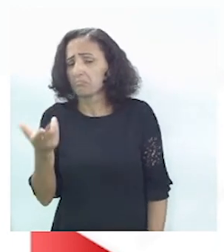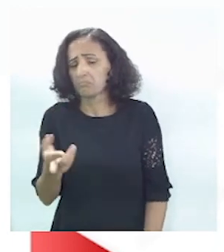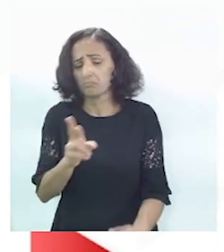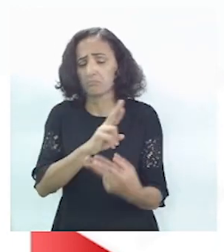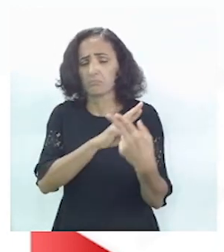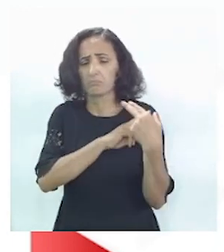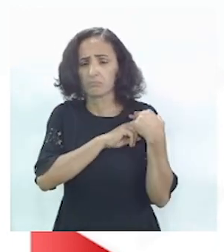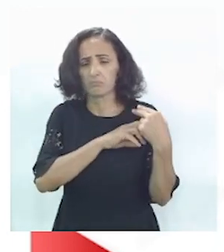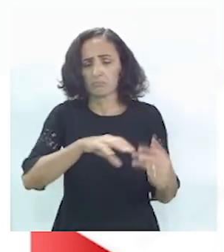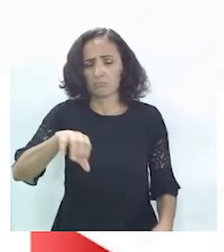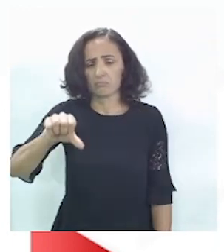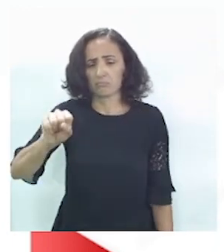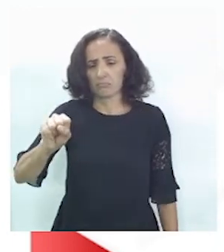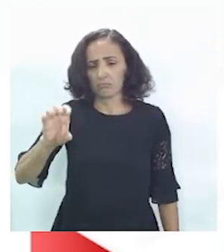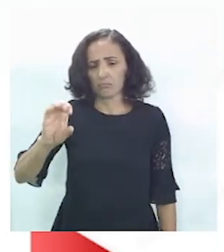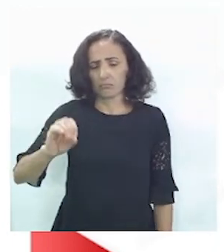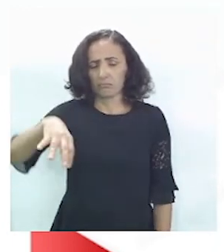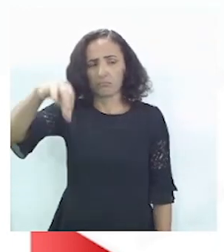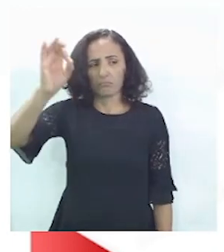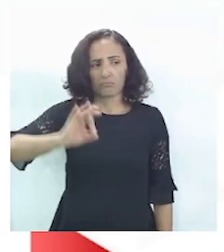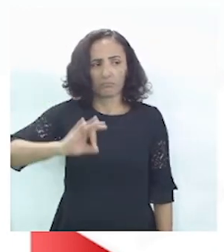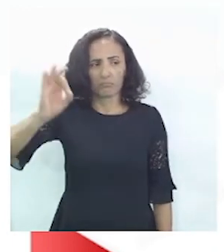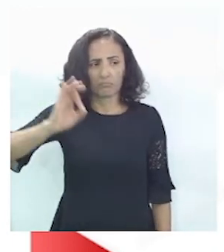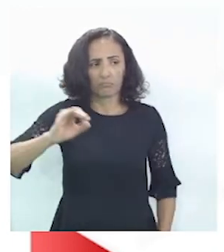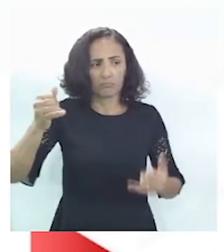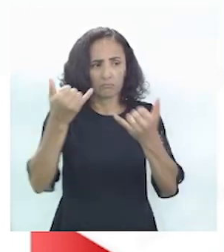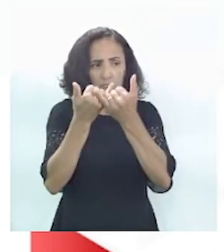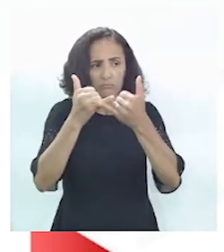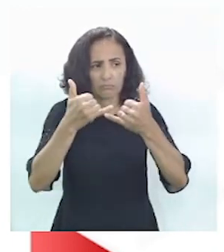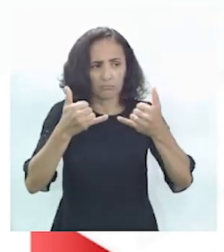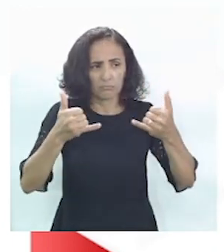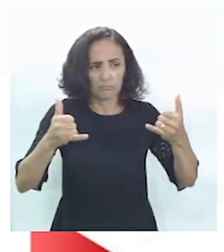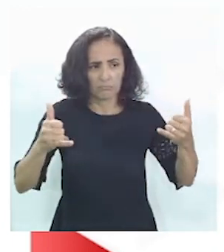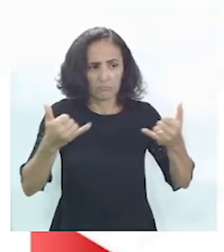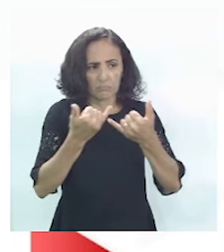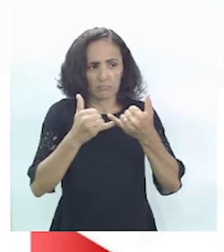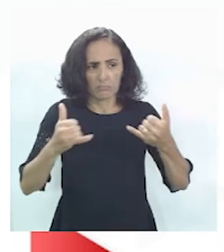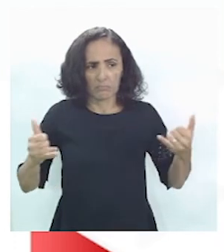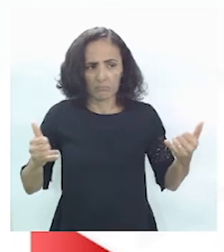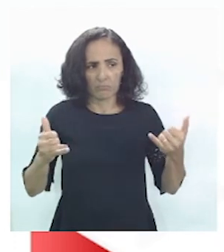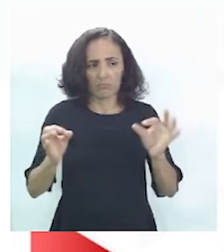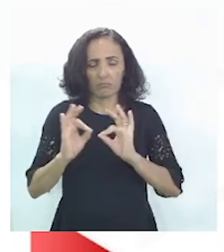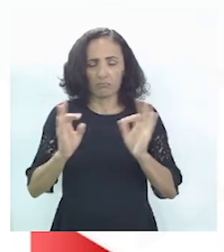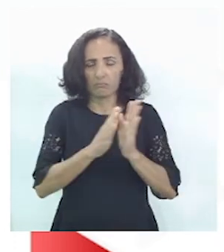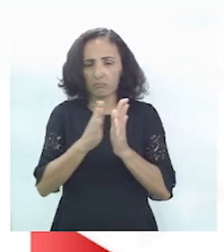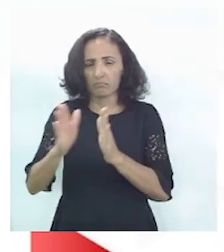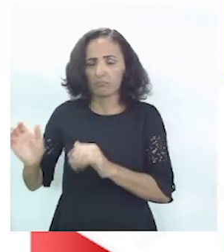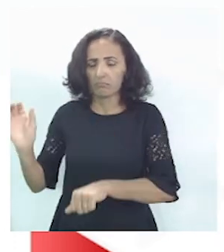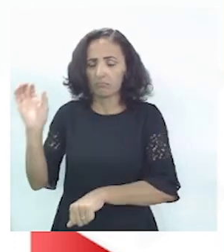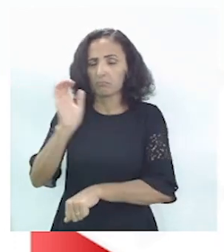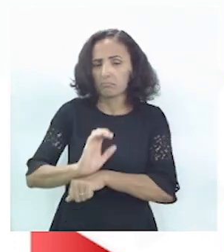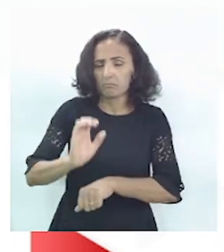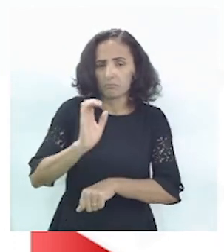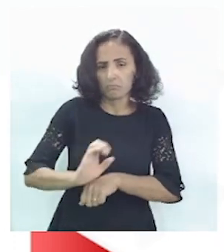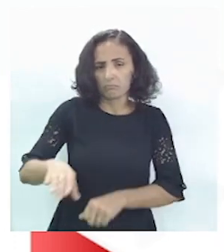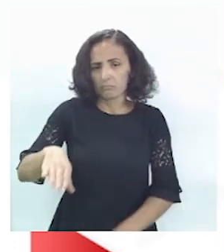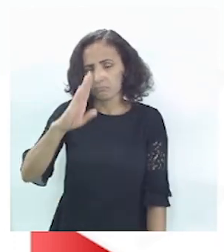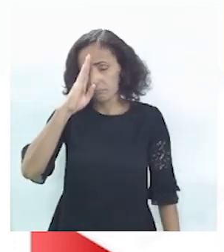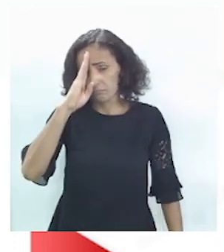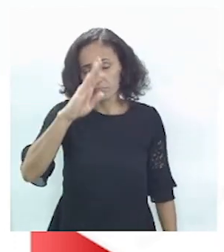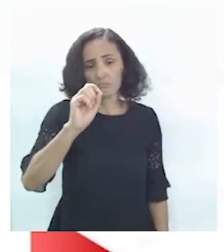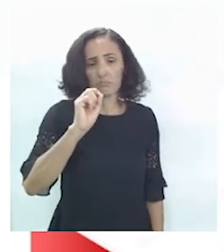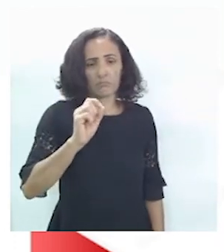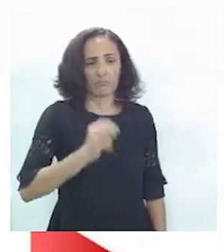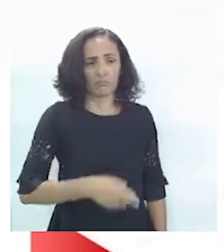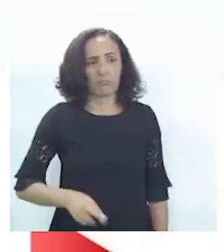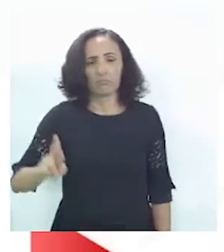de 80% da energia eólica que é gerada em todo o país. O estado líder na produção é